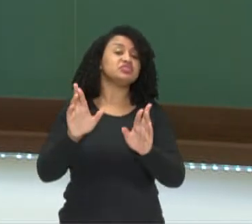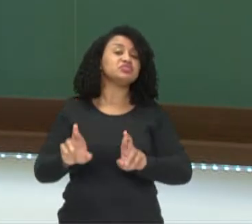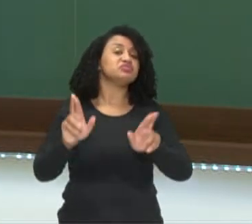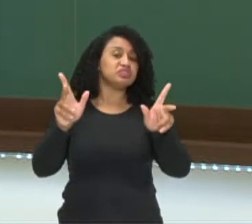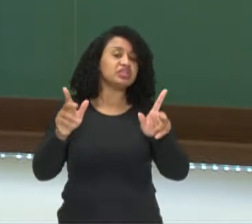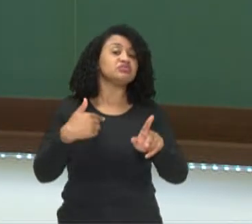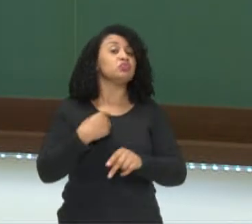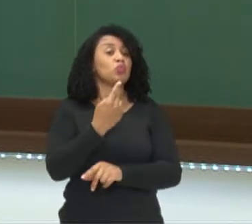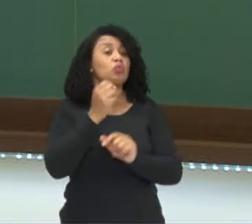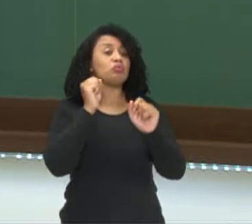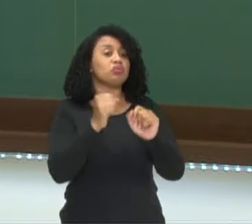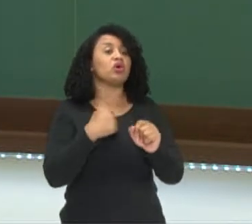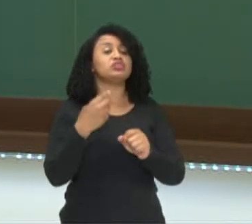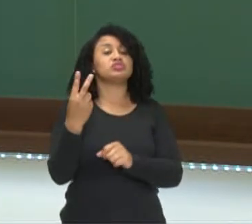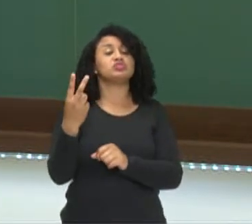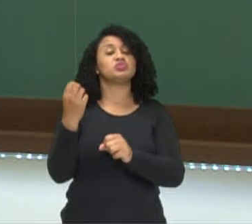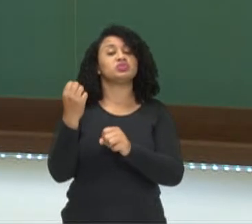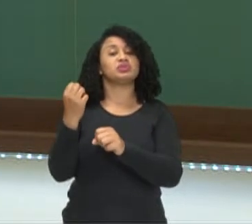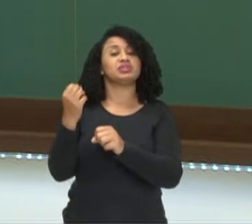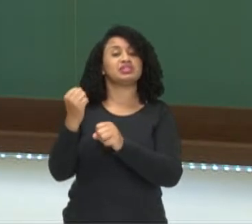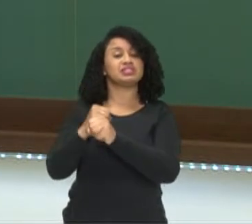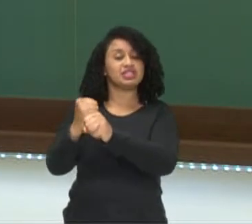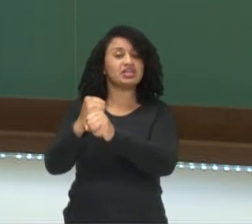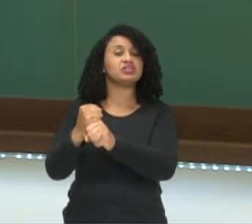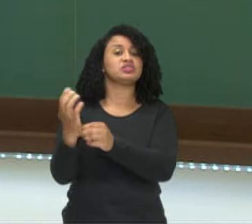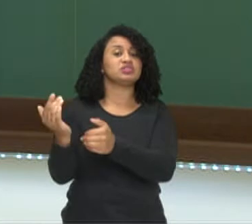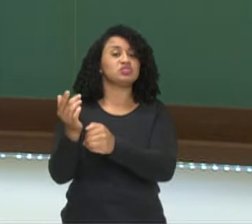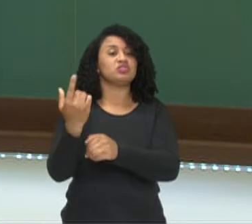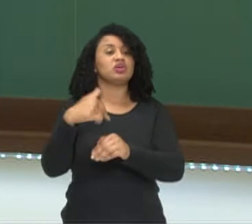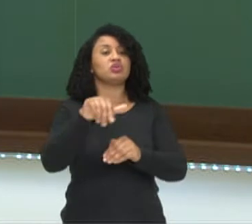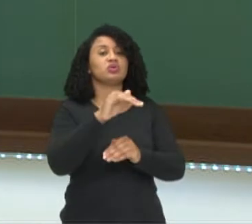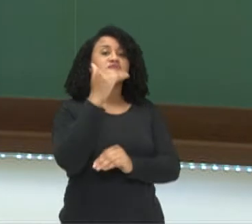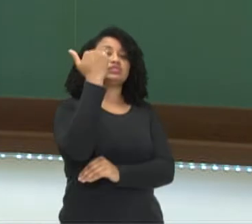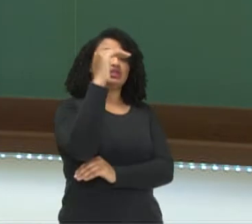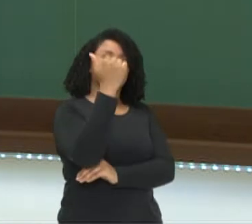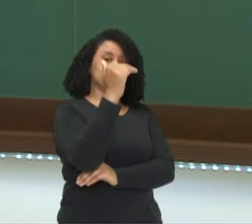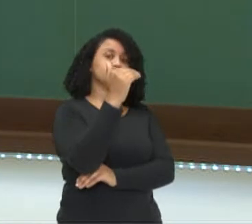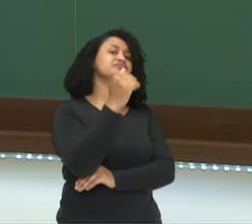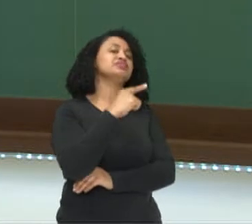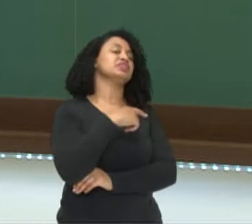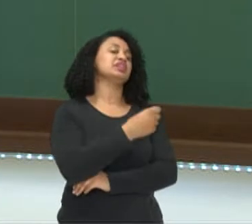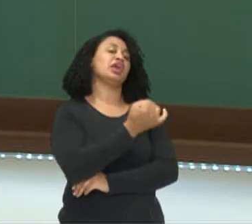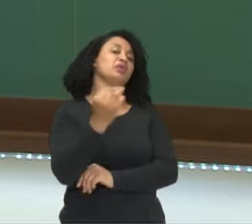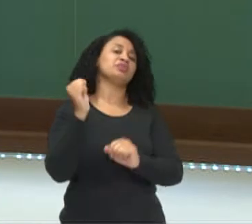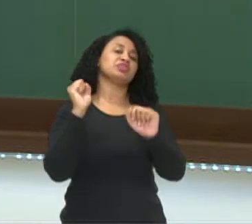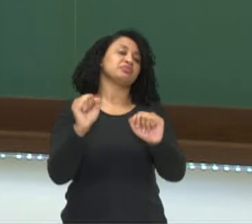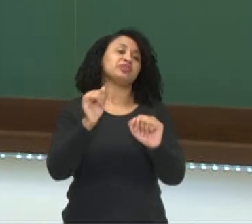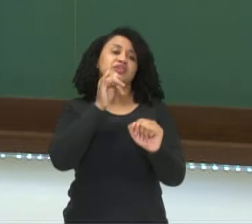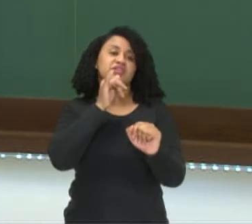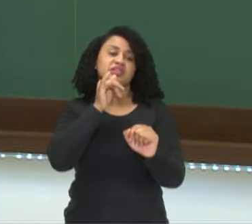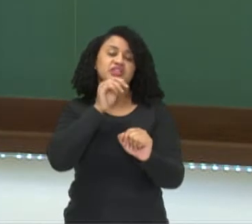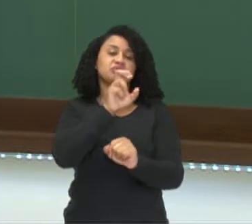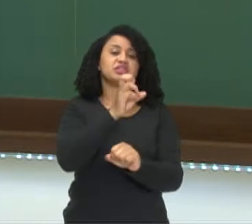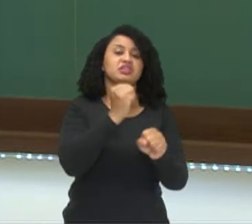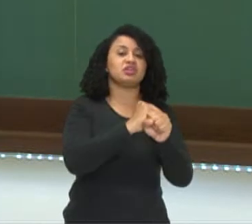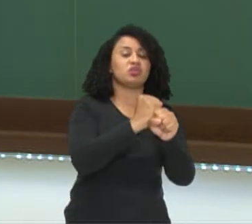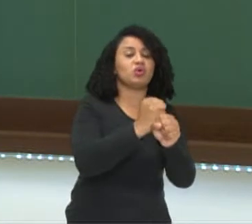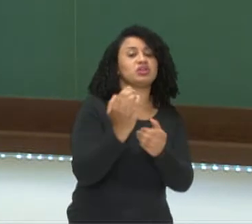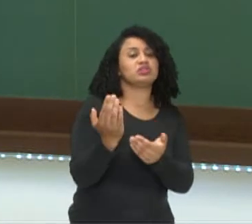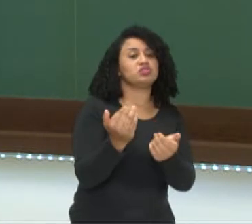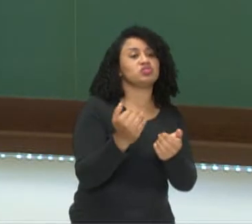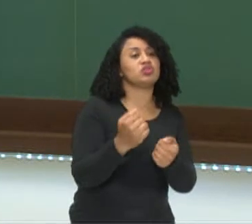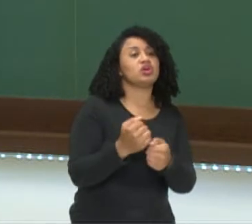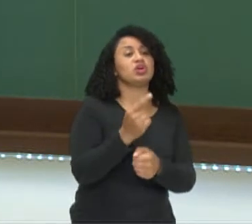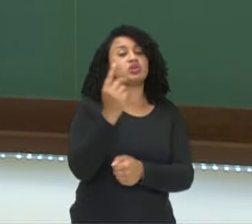pode ficar 2 anos na juventude e o resto na fase adulta, tem alguns que podem ficar 5 anos na juventude e